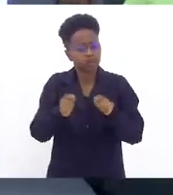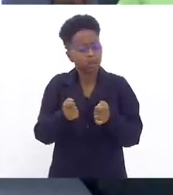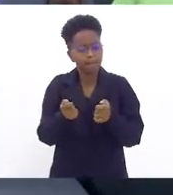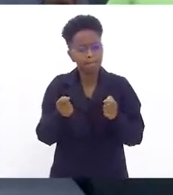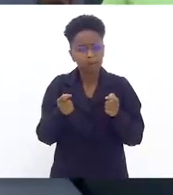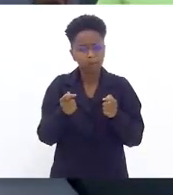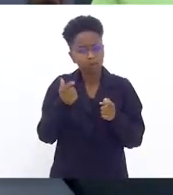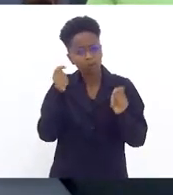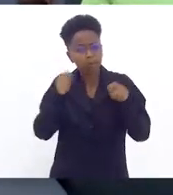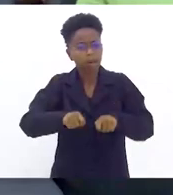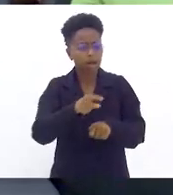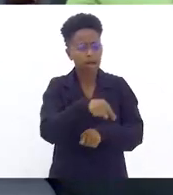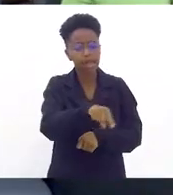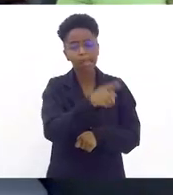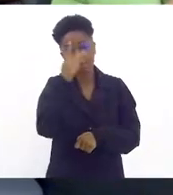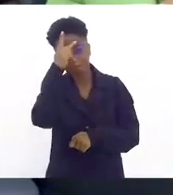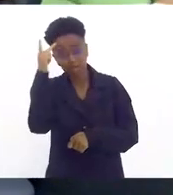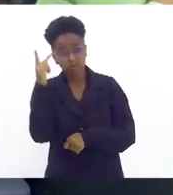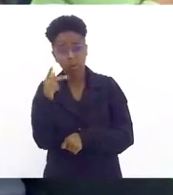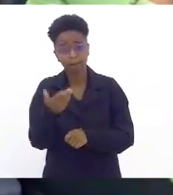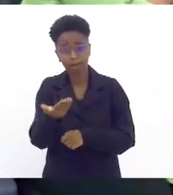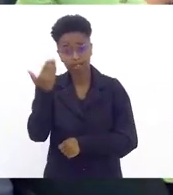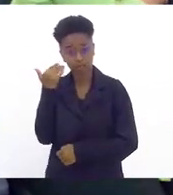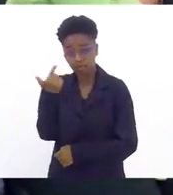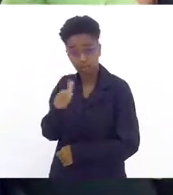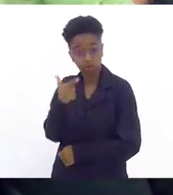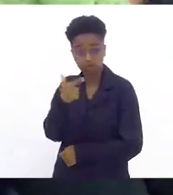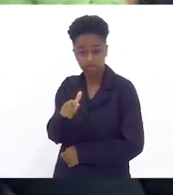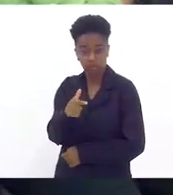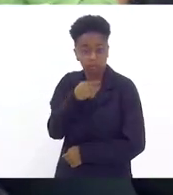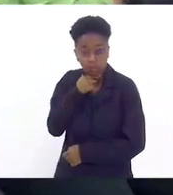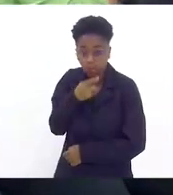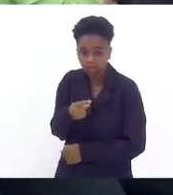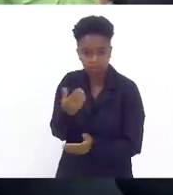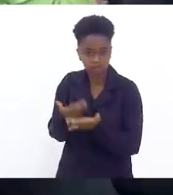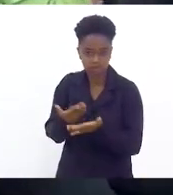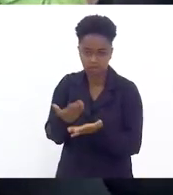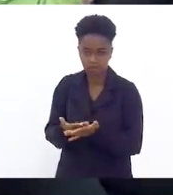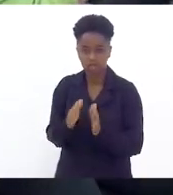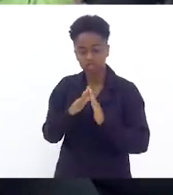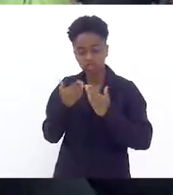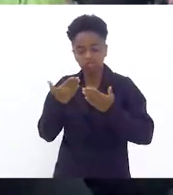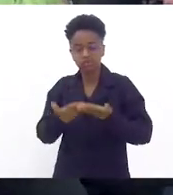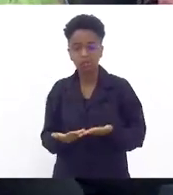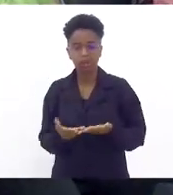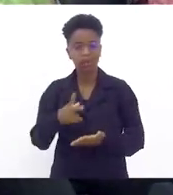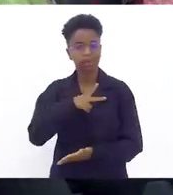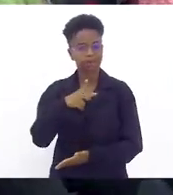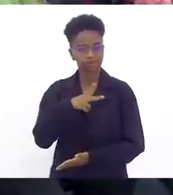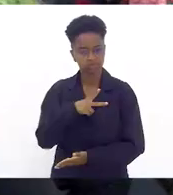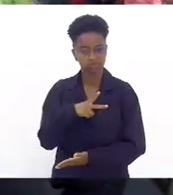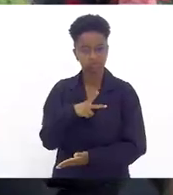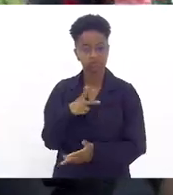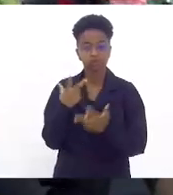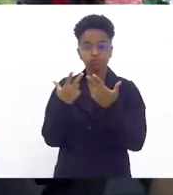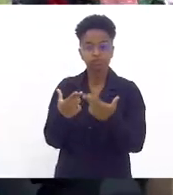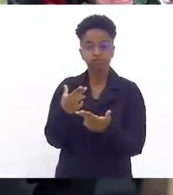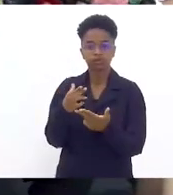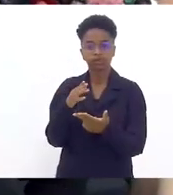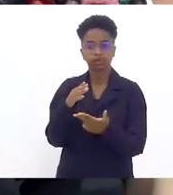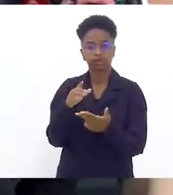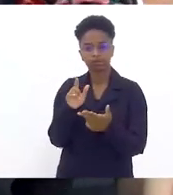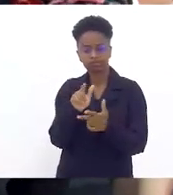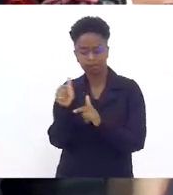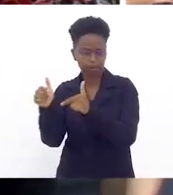de pessoas que não tiveram a condição de estudar numa escola nas escolas particulares como tal como